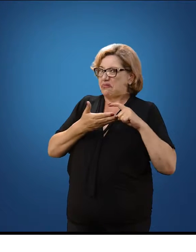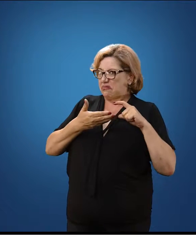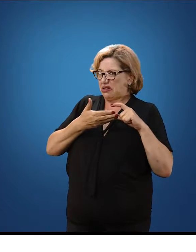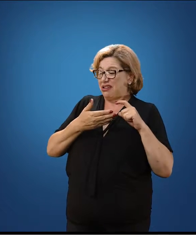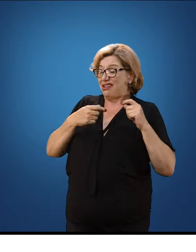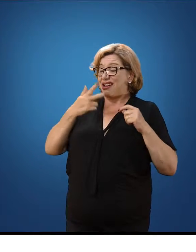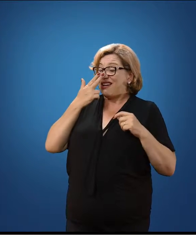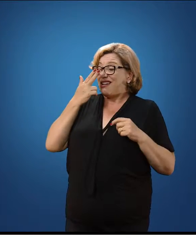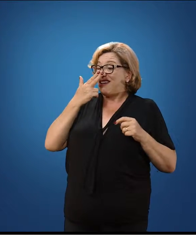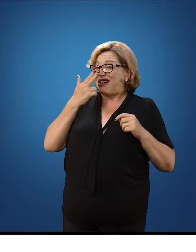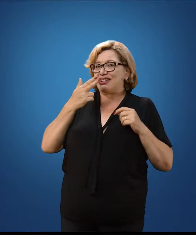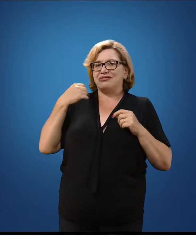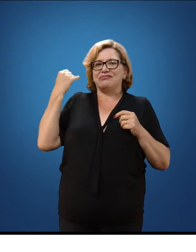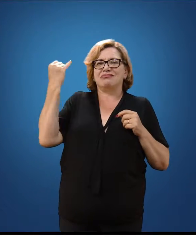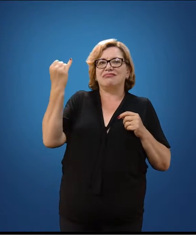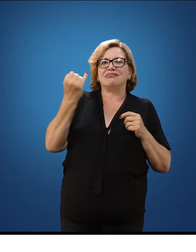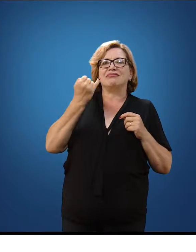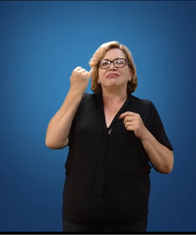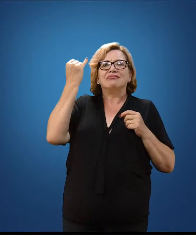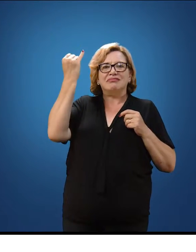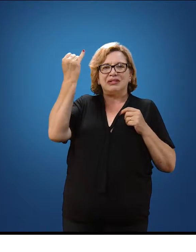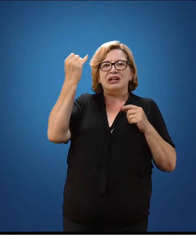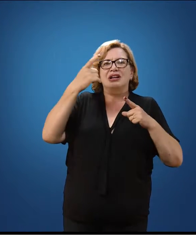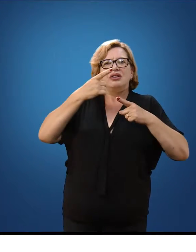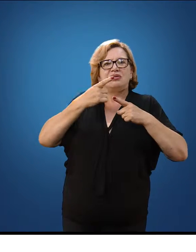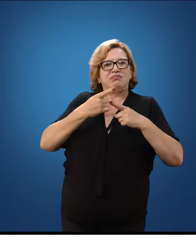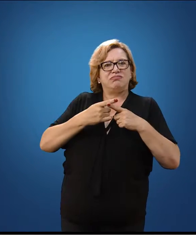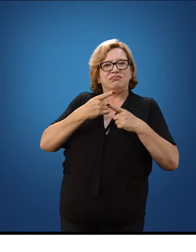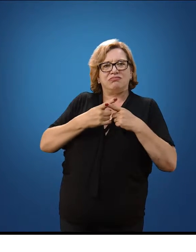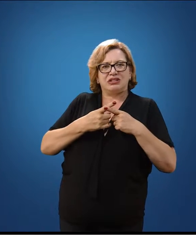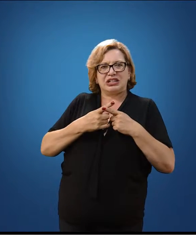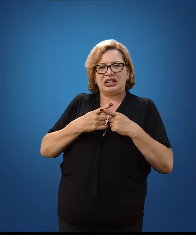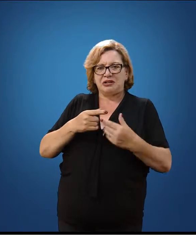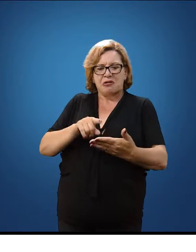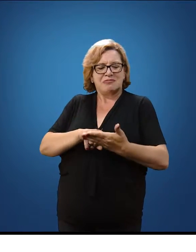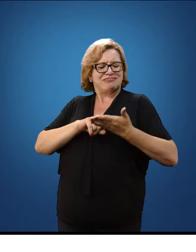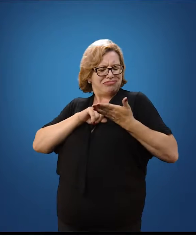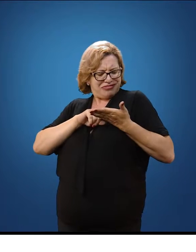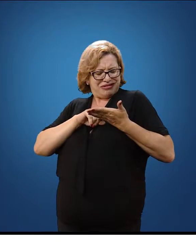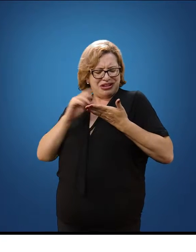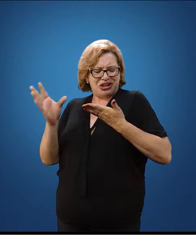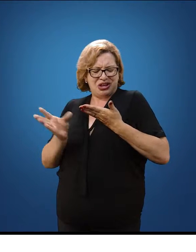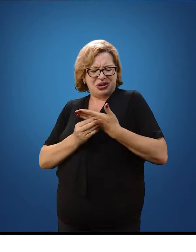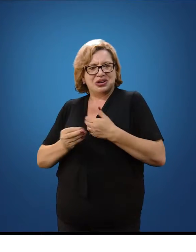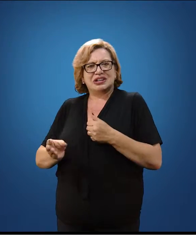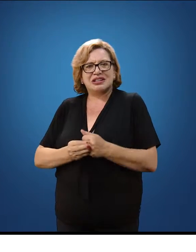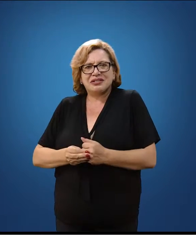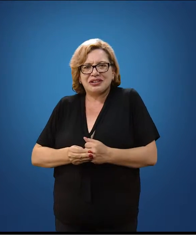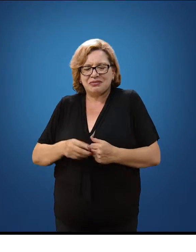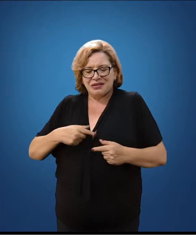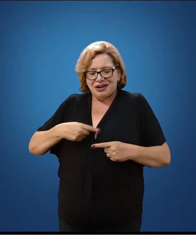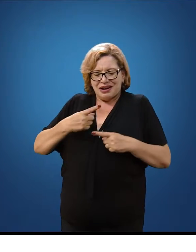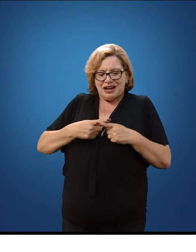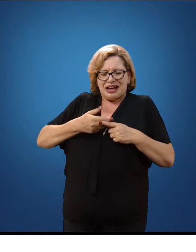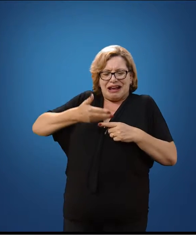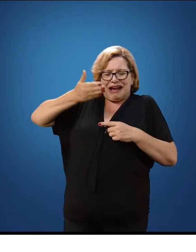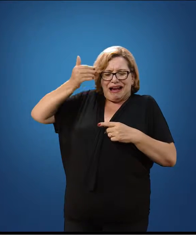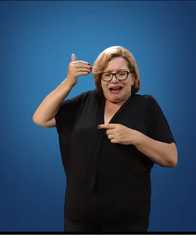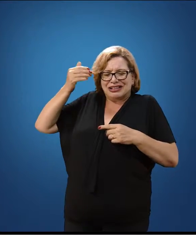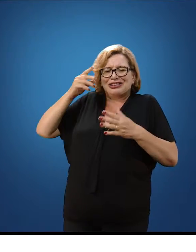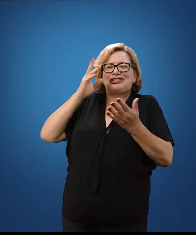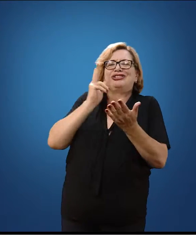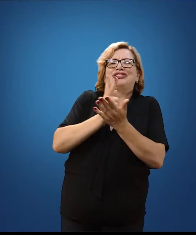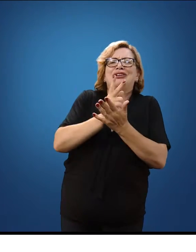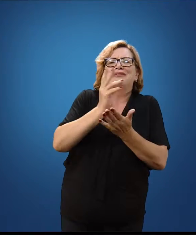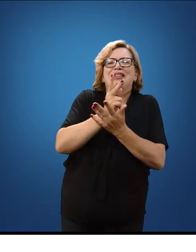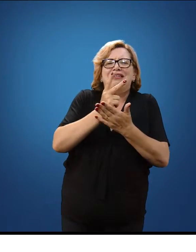dá acesso a todo o conhecimento. Até a gente estava comentando antes, né, da nossa dificuldade nos velhos tempos da enciclopédia Barça e da